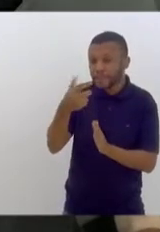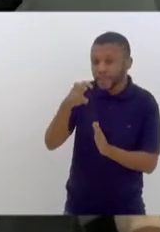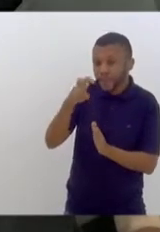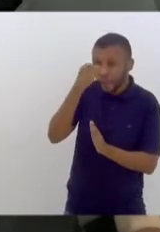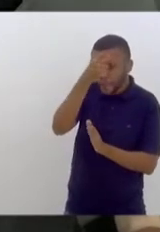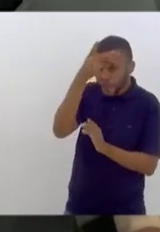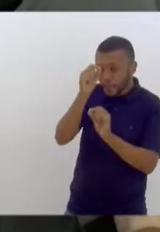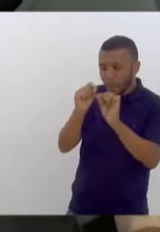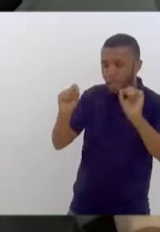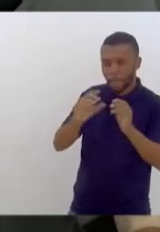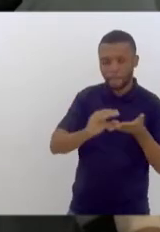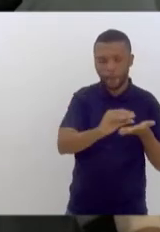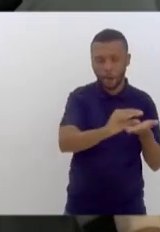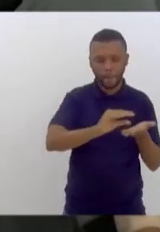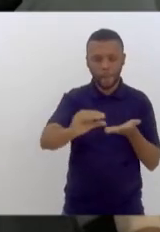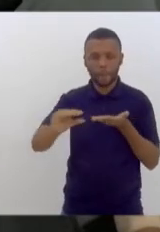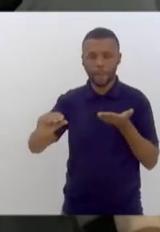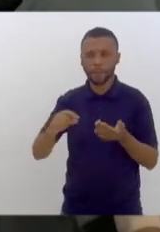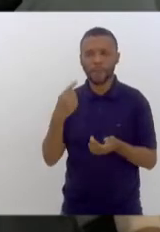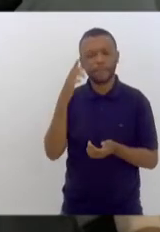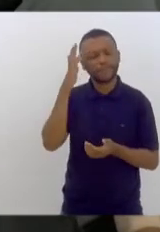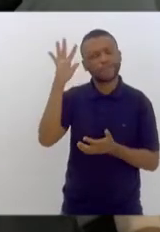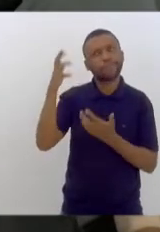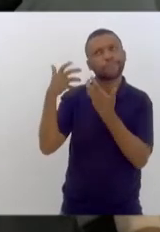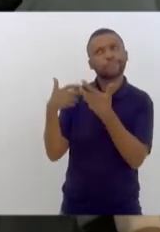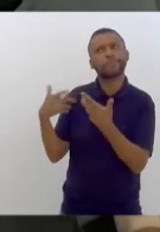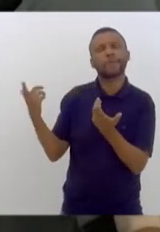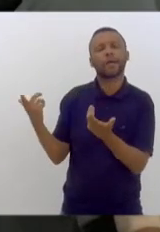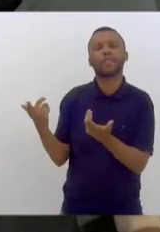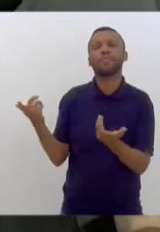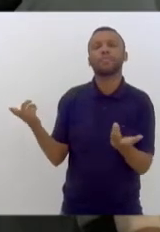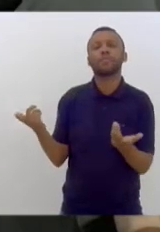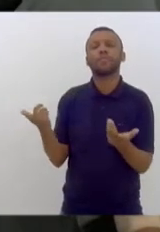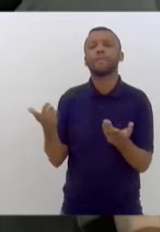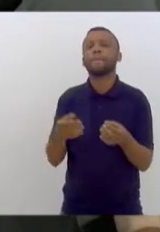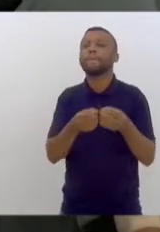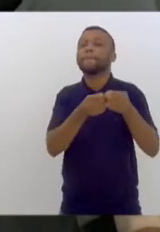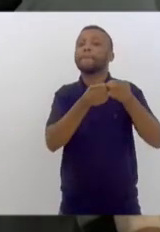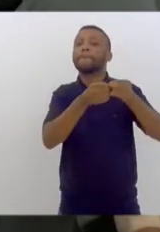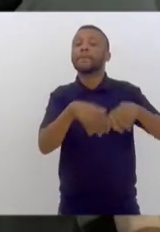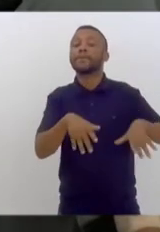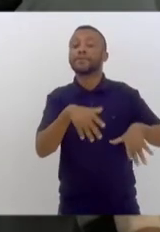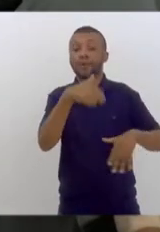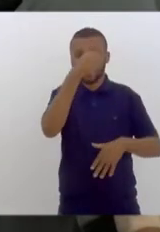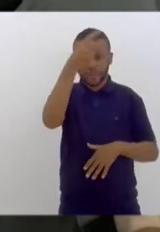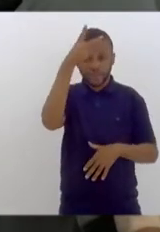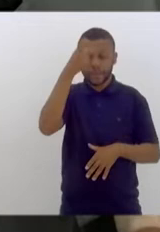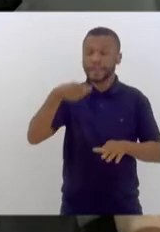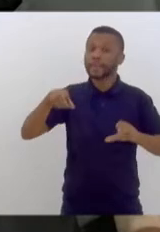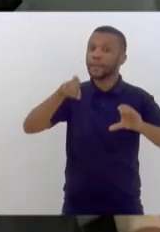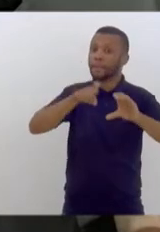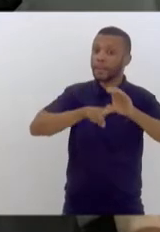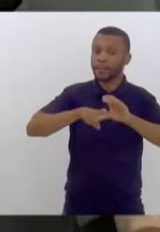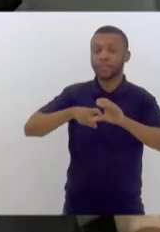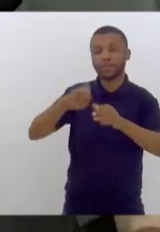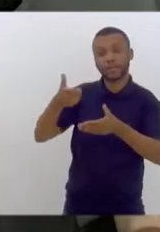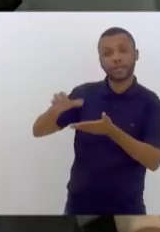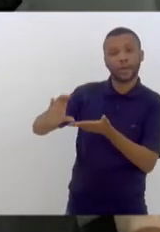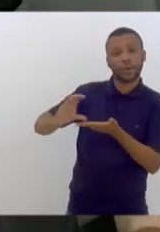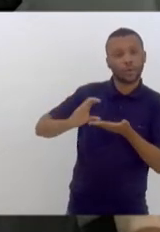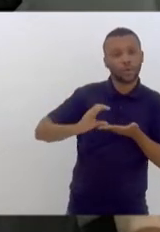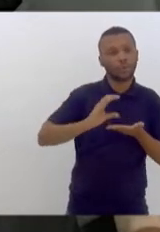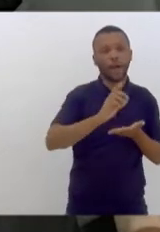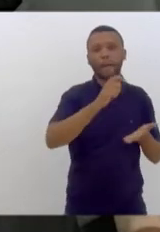ser feito, de modo a não subfinanciar ainda mais os municípios que dependem desses recursos para pagar folha, para custear